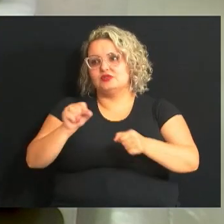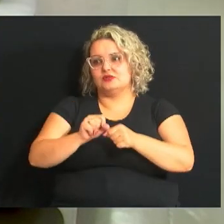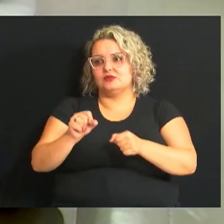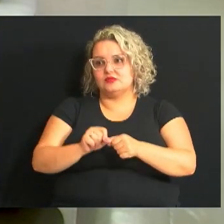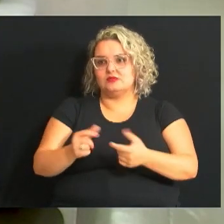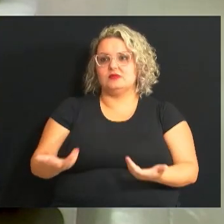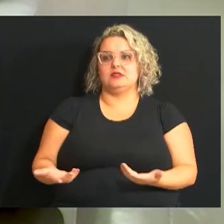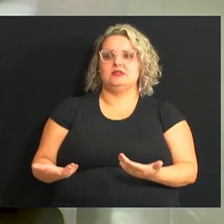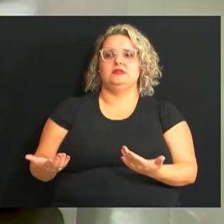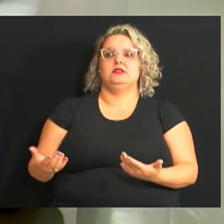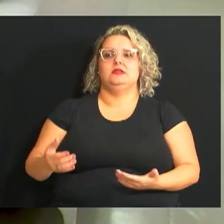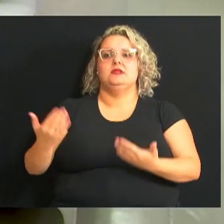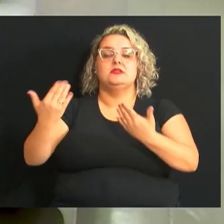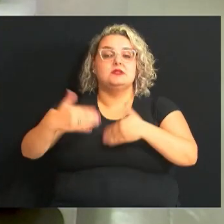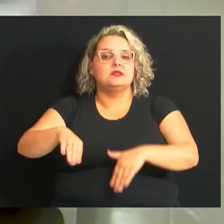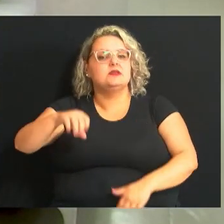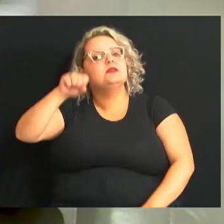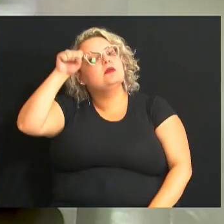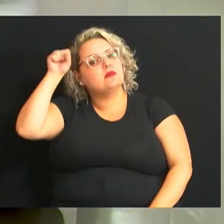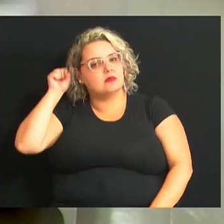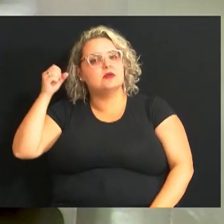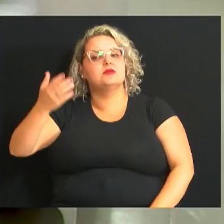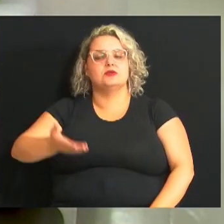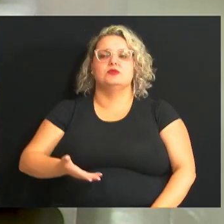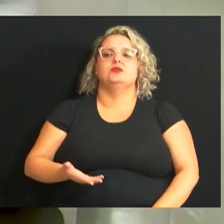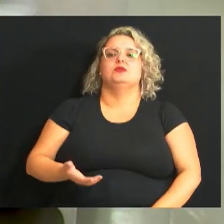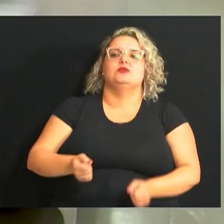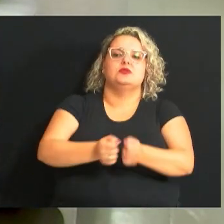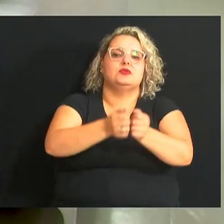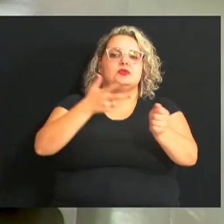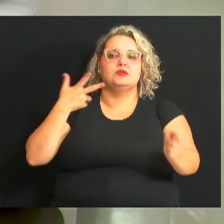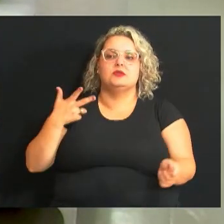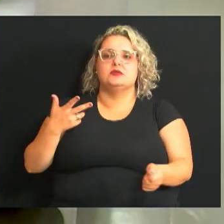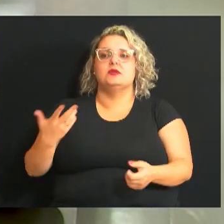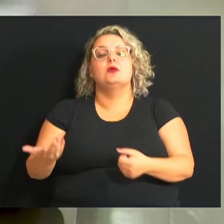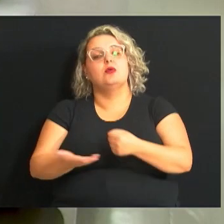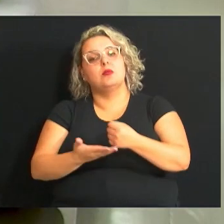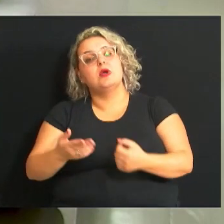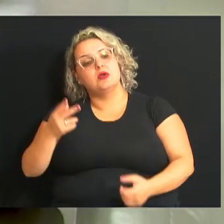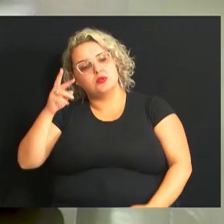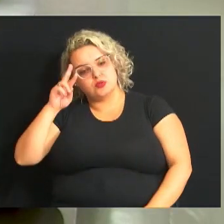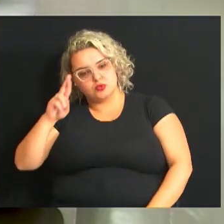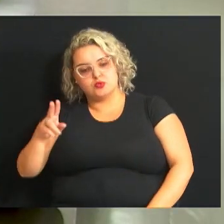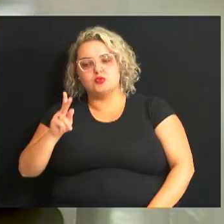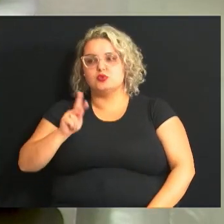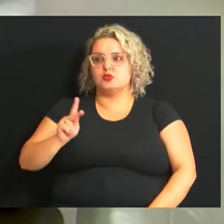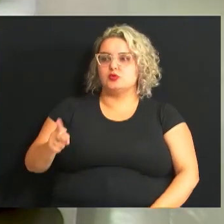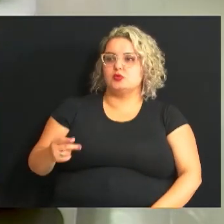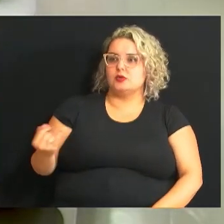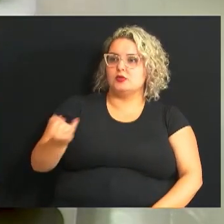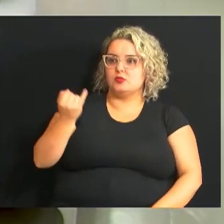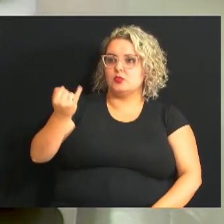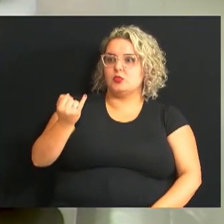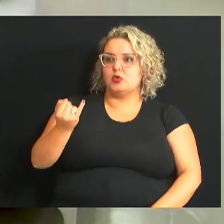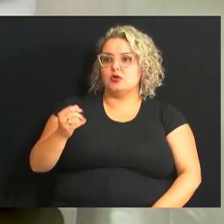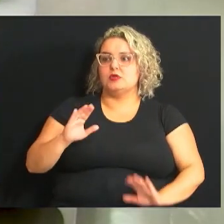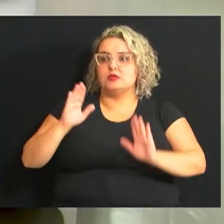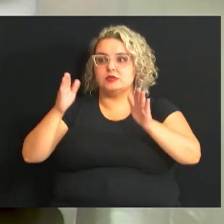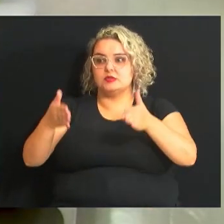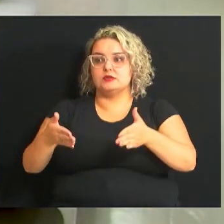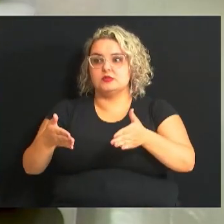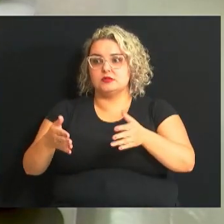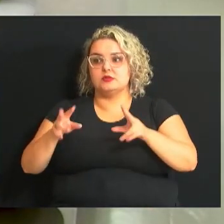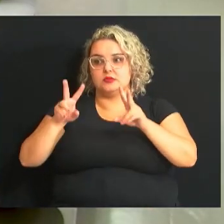Como funciona, até em cima disso que você colocou, professor, muito interessante esse ponto, essa questão